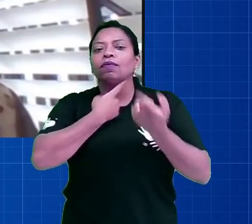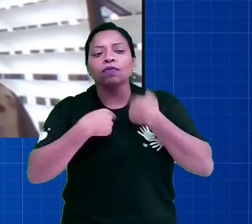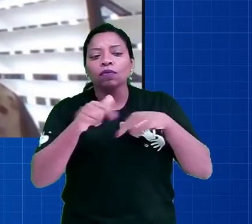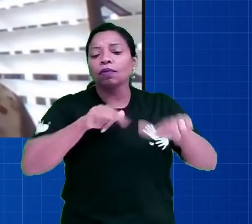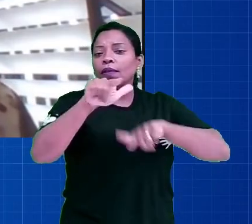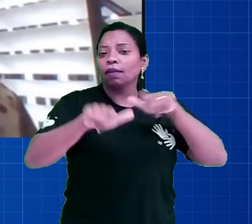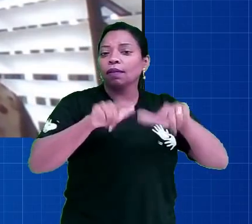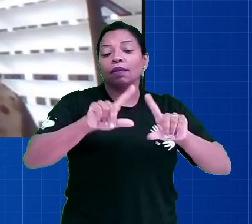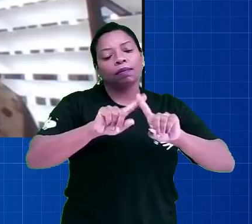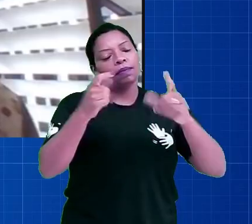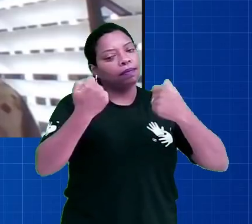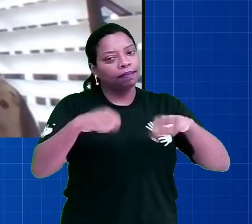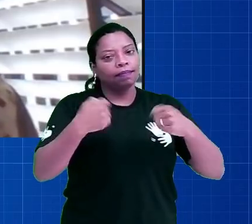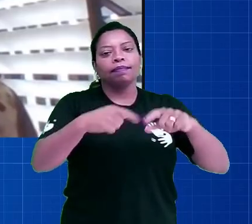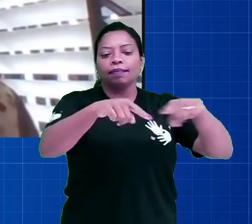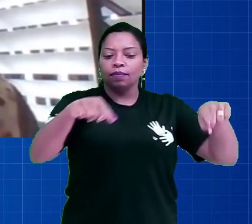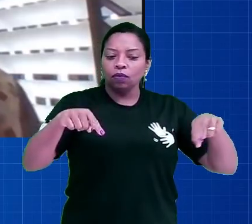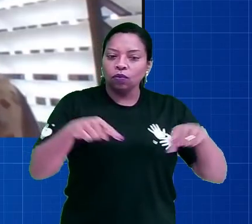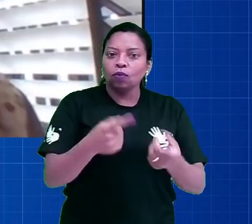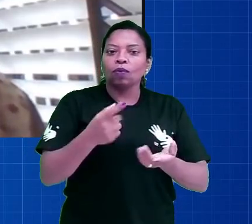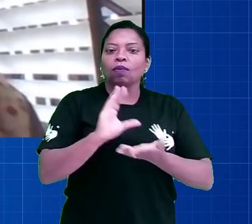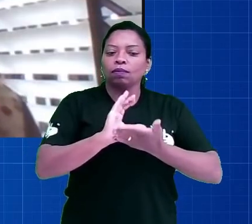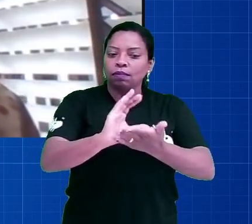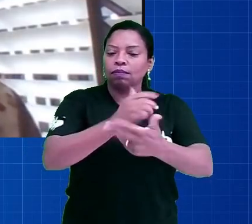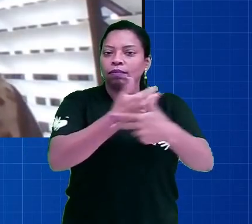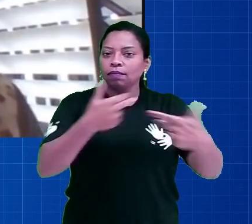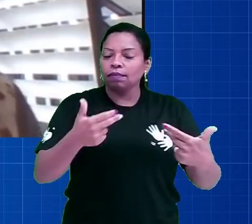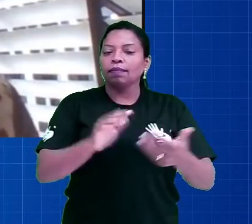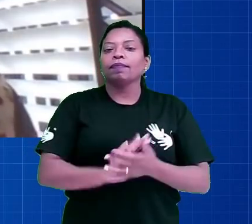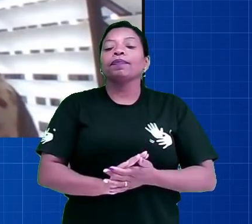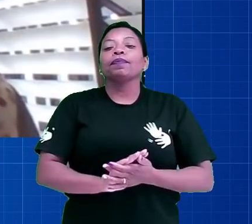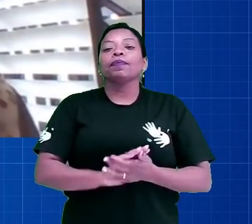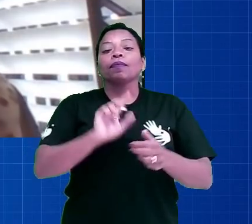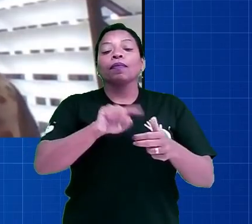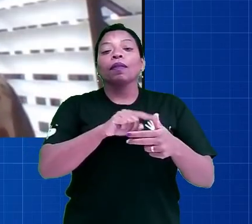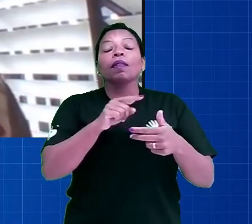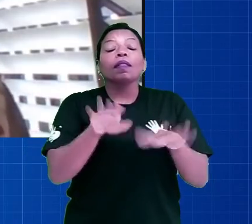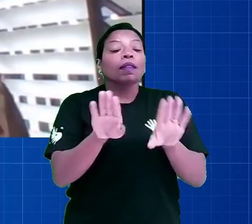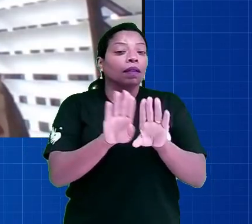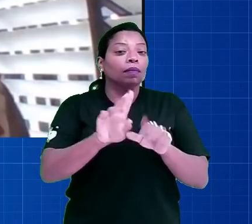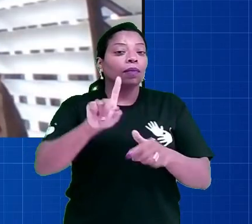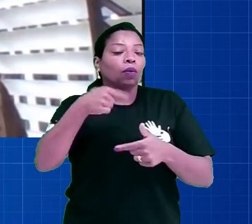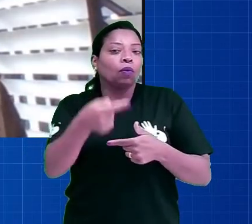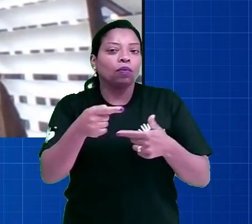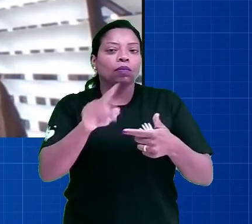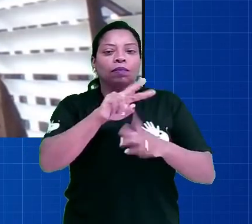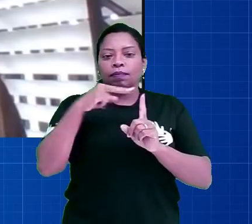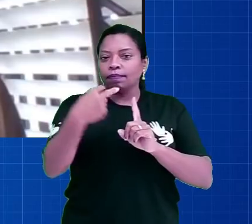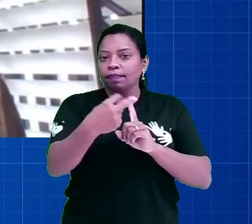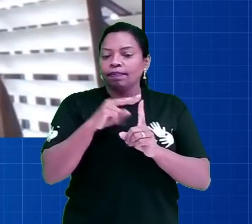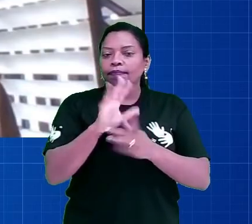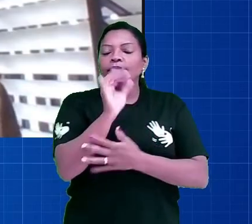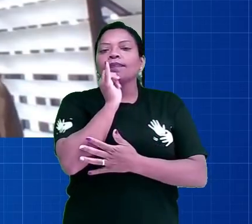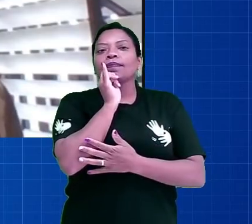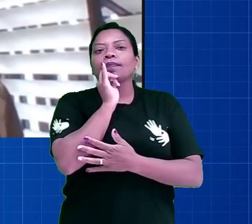né? Mas, por conta disso, também, a necessidade de termos as condições. Uma outra perspectiva também, que eu acho que, para